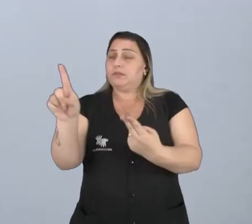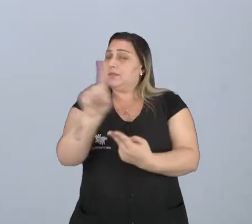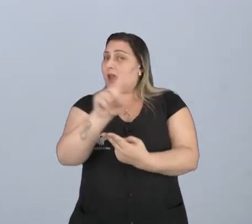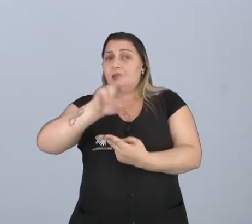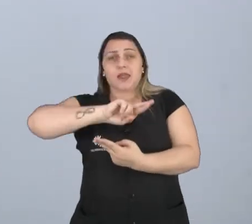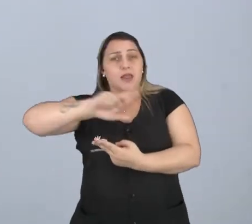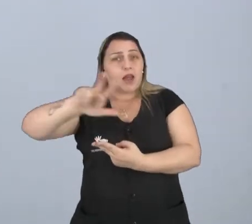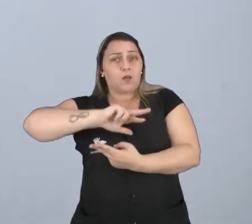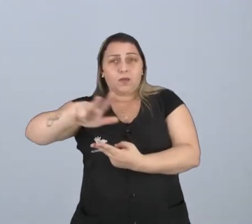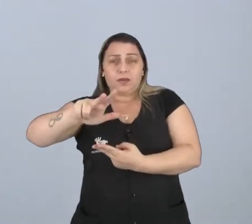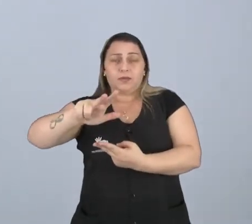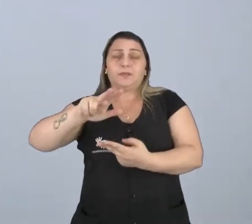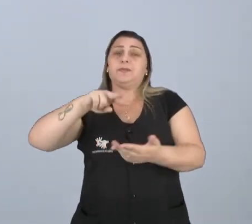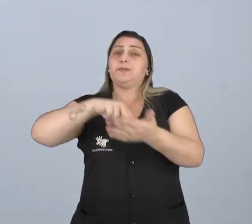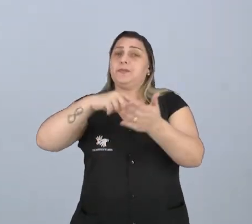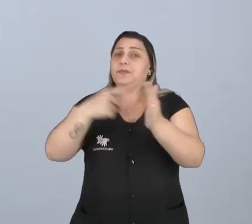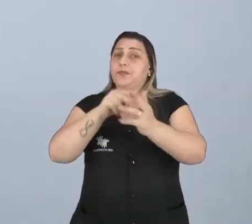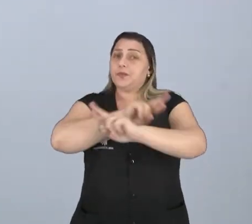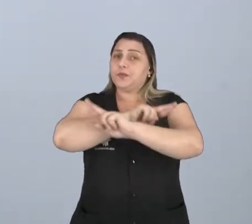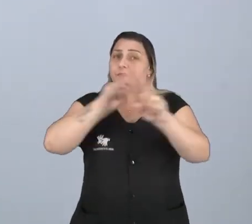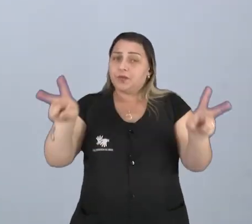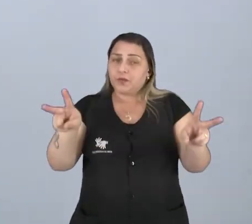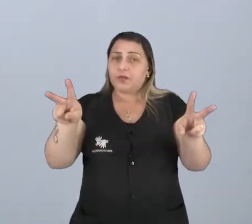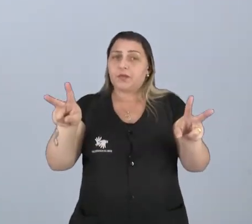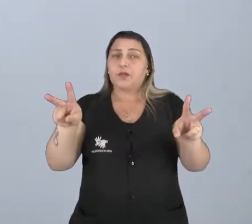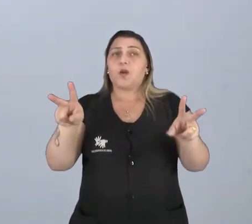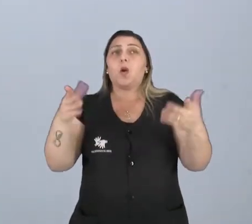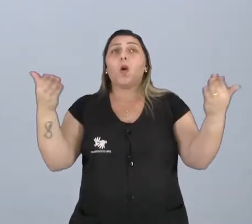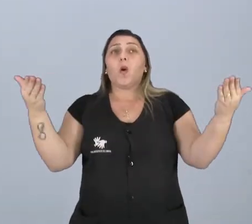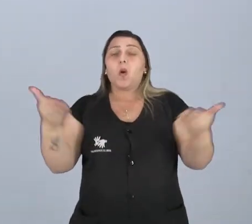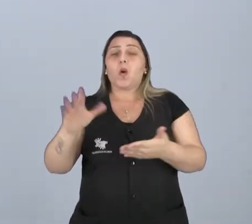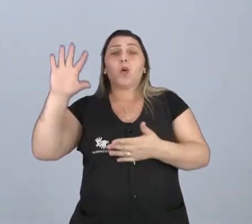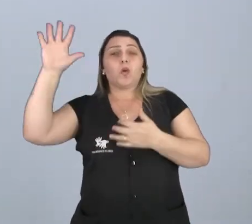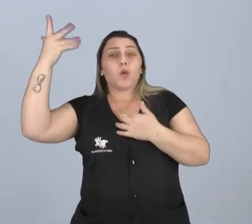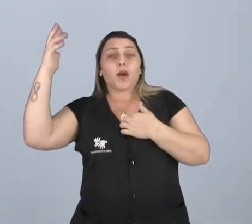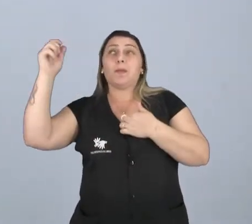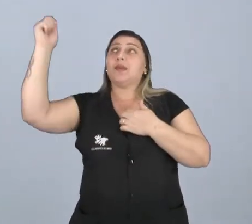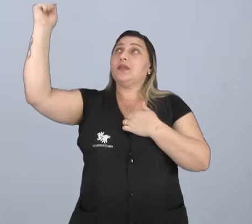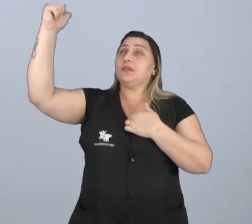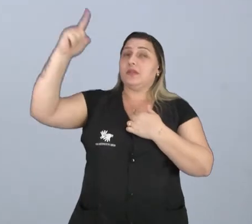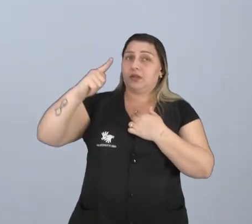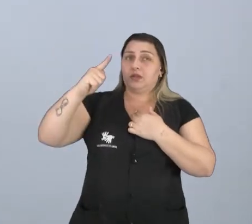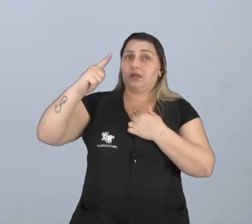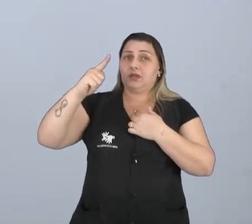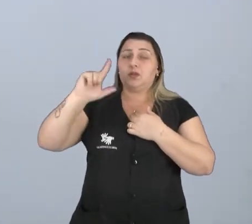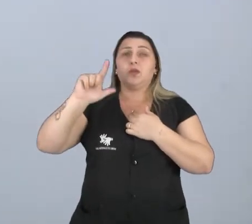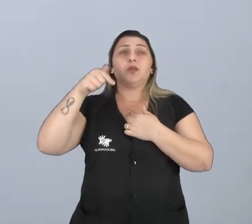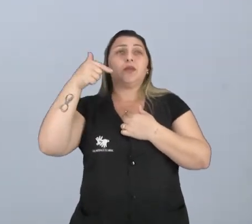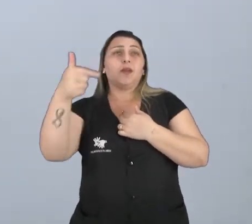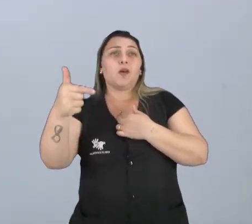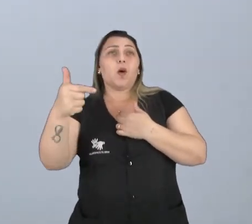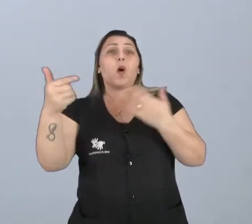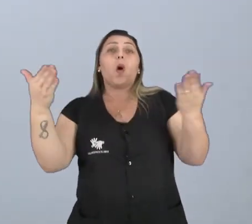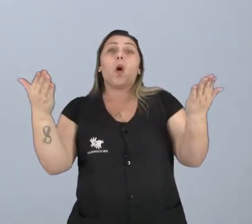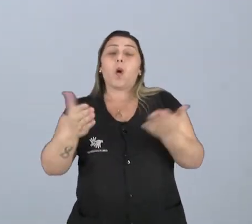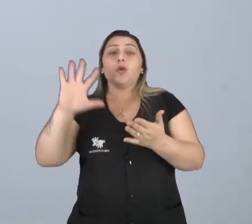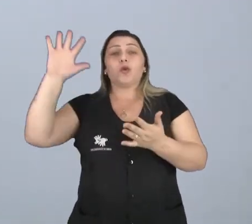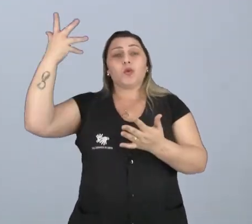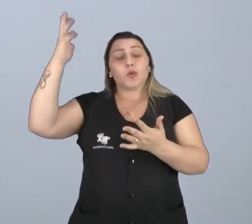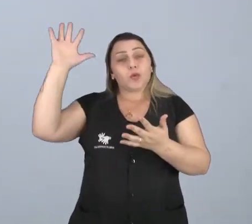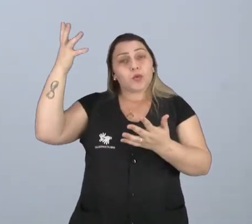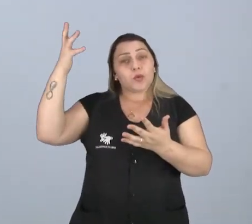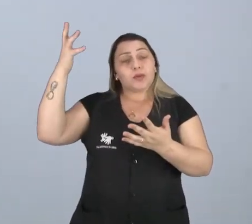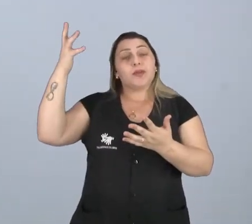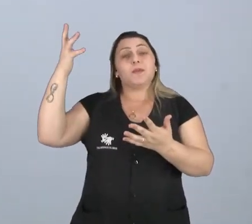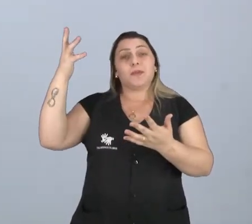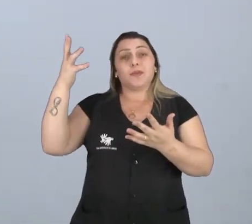seja, que possuem o mesmo significado. A pessoa acorda e fala: ah, hoje o clima está ensolarado. E aí no dia seguinte ela fala: ah, hoje o